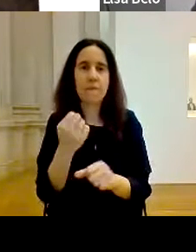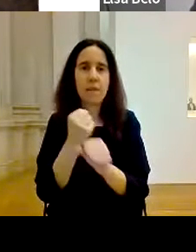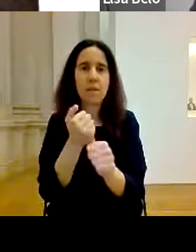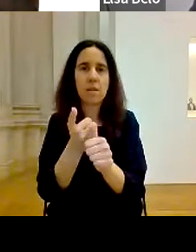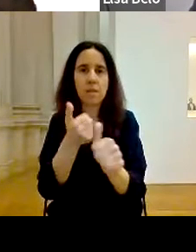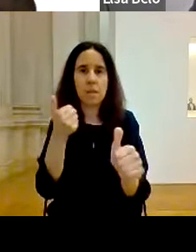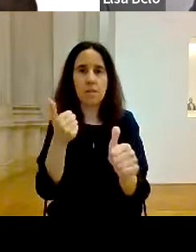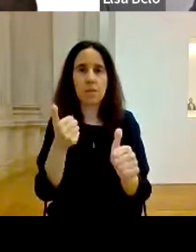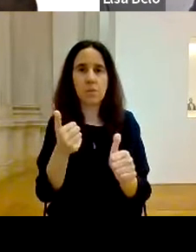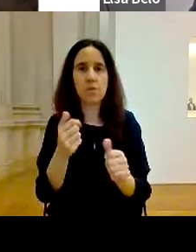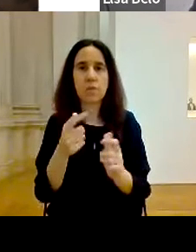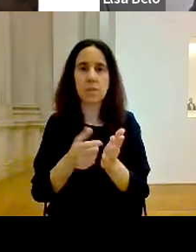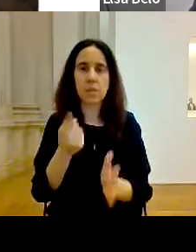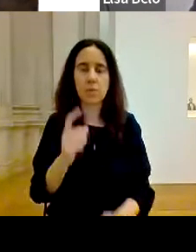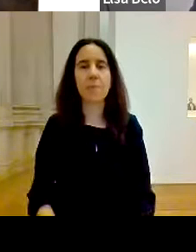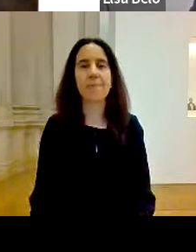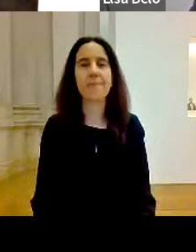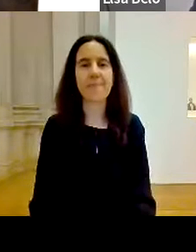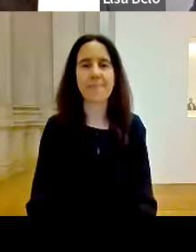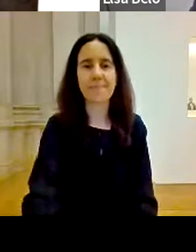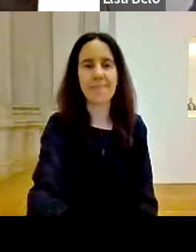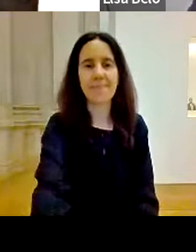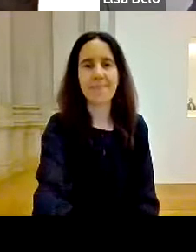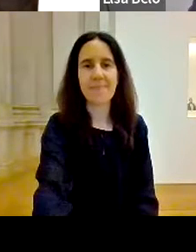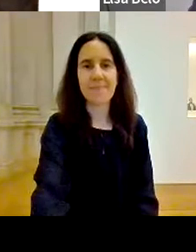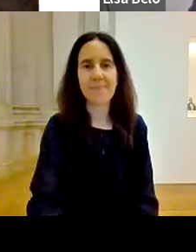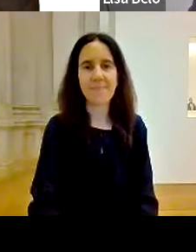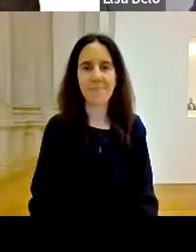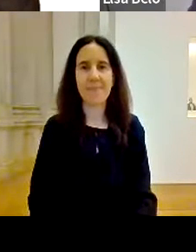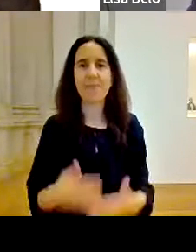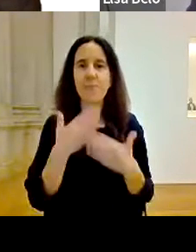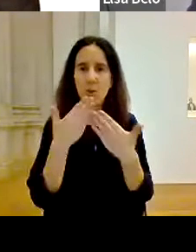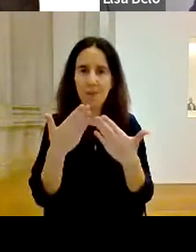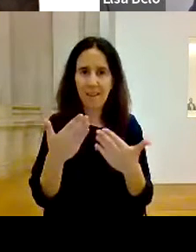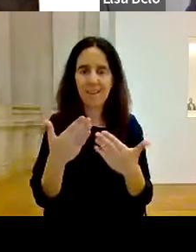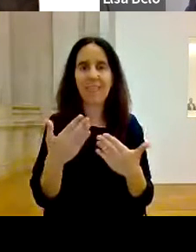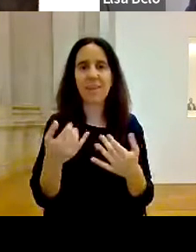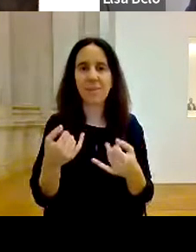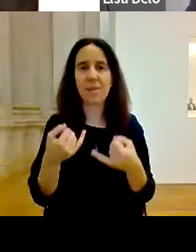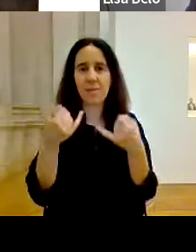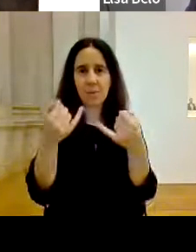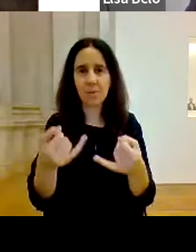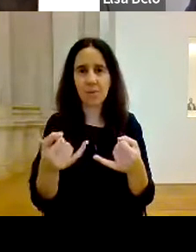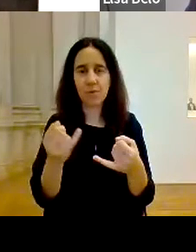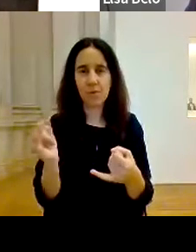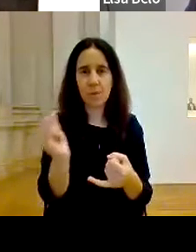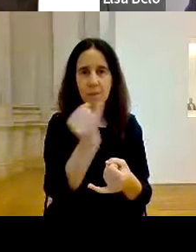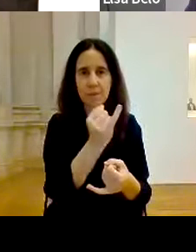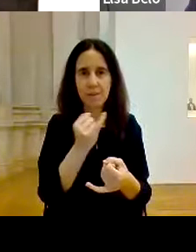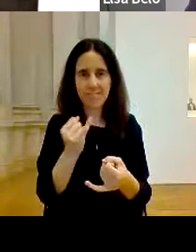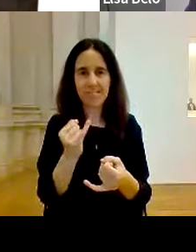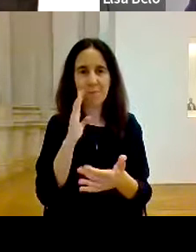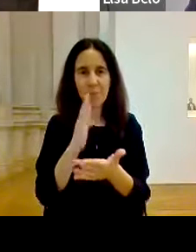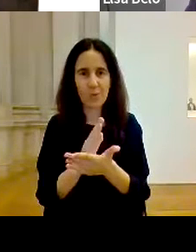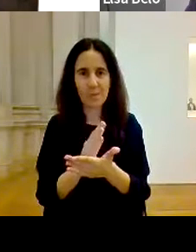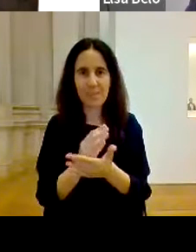fosse necessário. Muito obrigada. Vou fazer uma última ronda de perguntas antes de passarmos